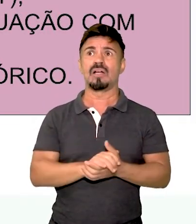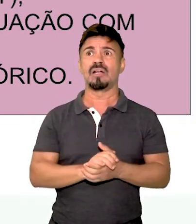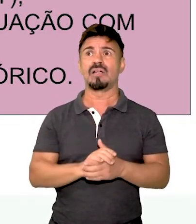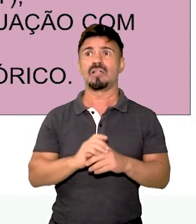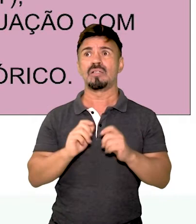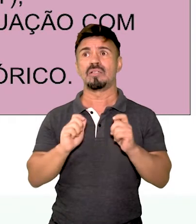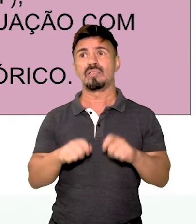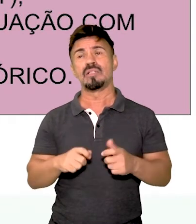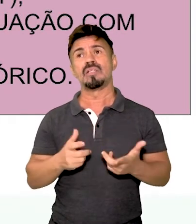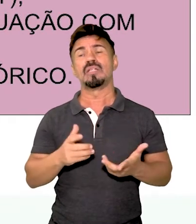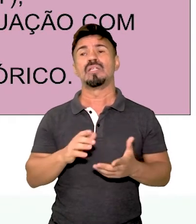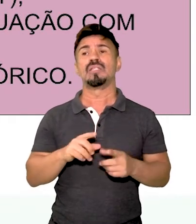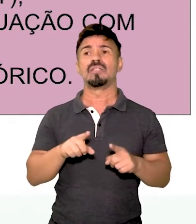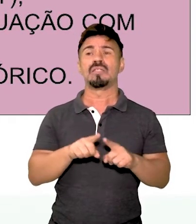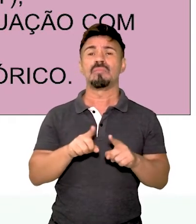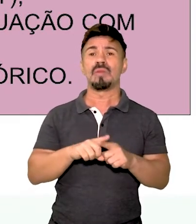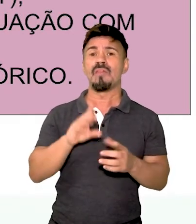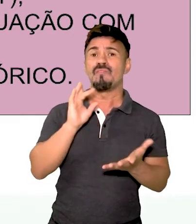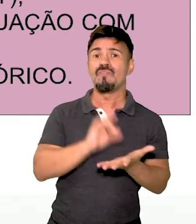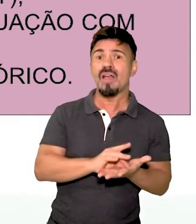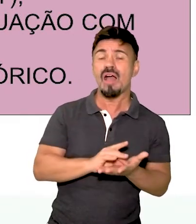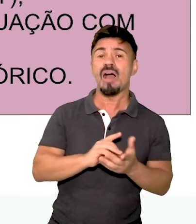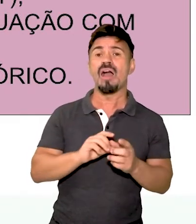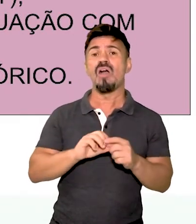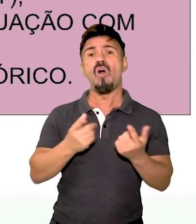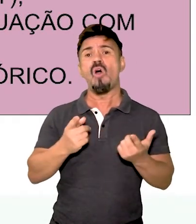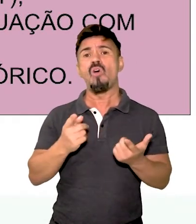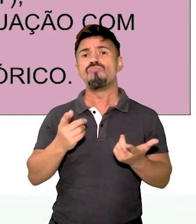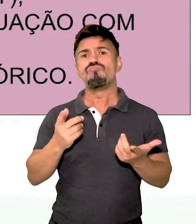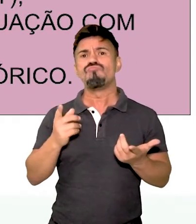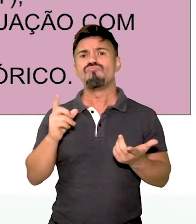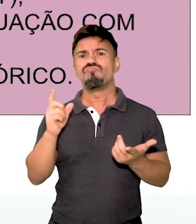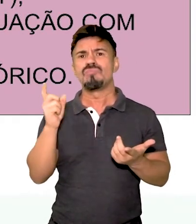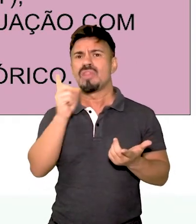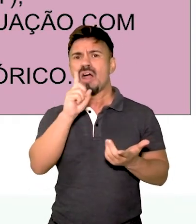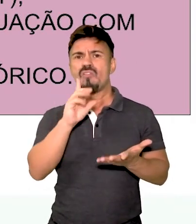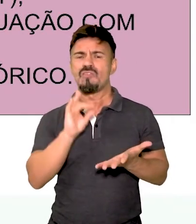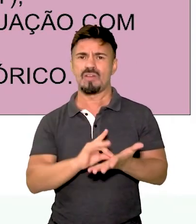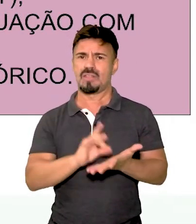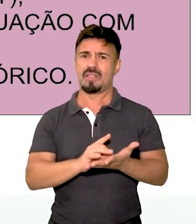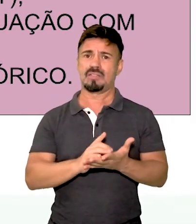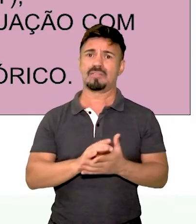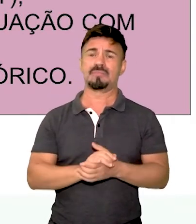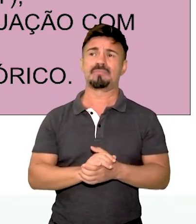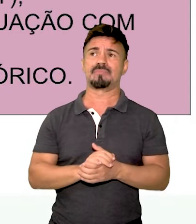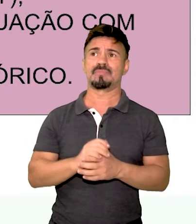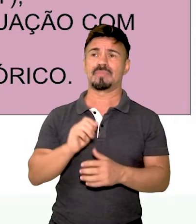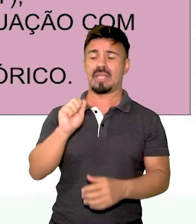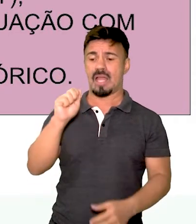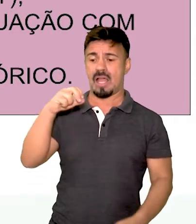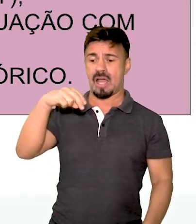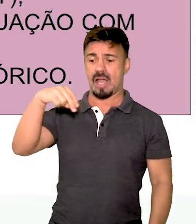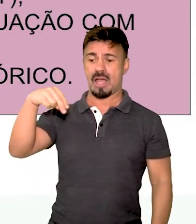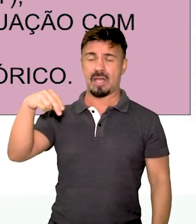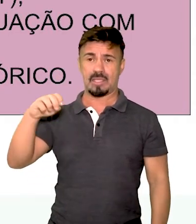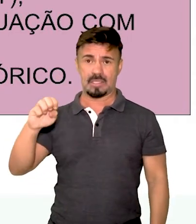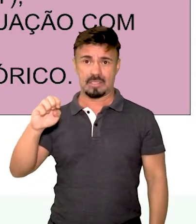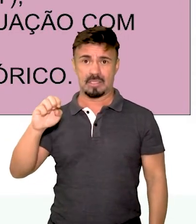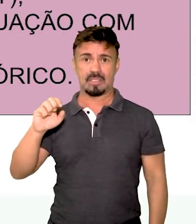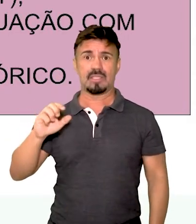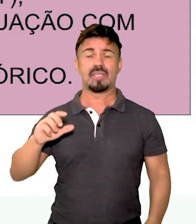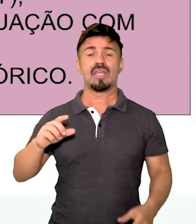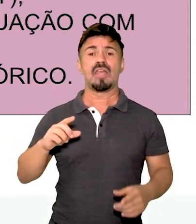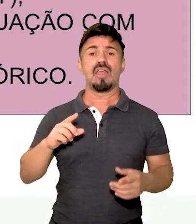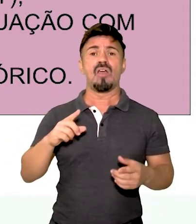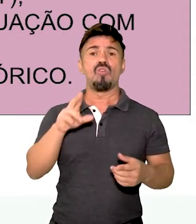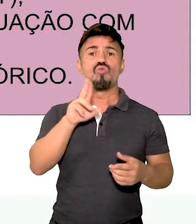algo real, como a gente viu aqui também no Diane, né? Na Diane, ela usa a